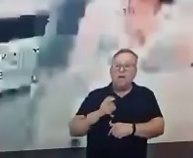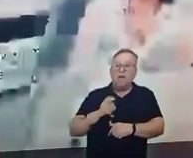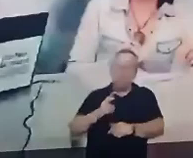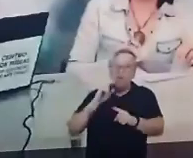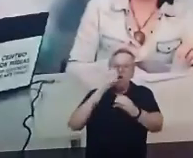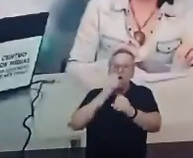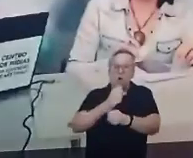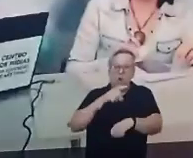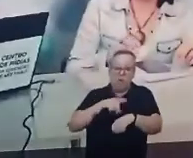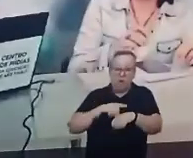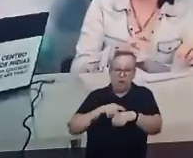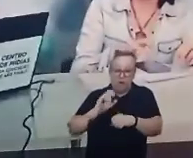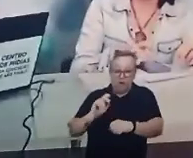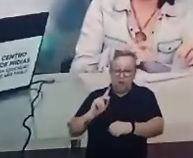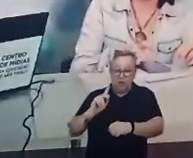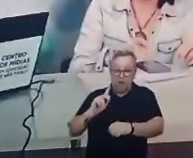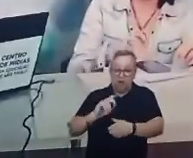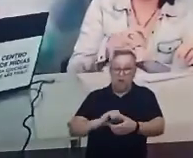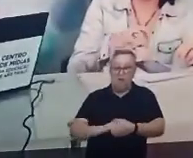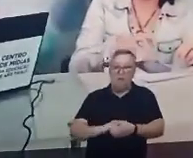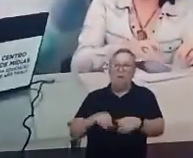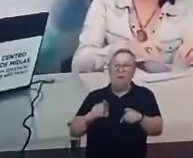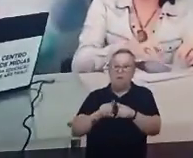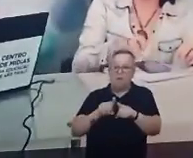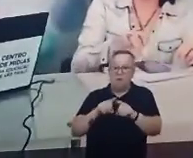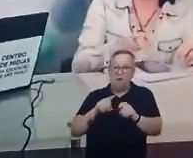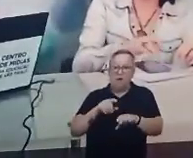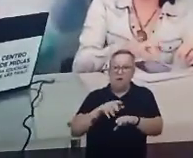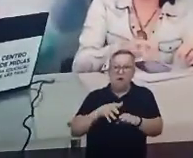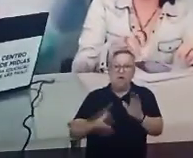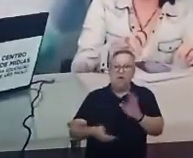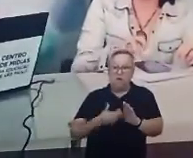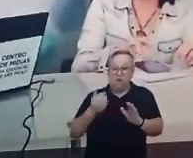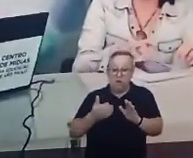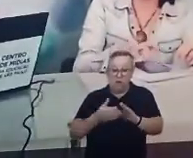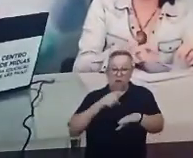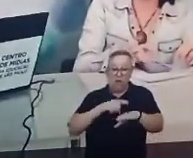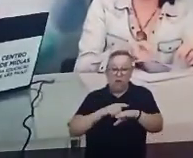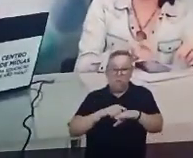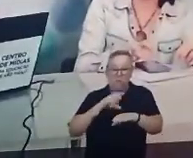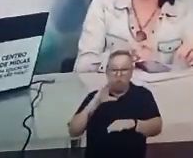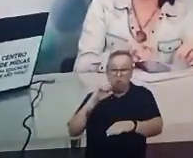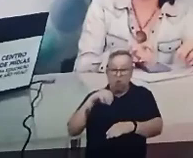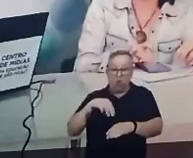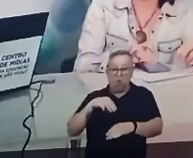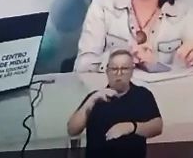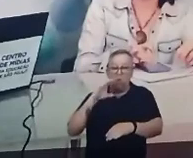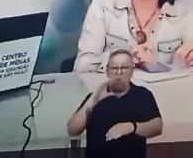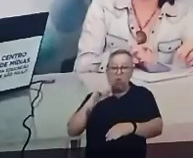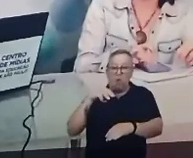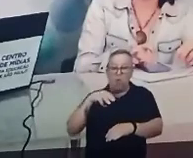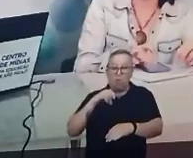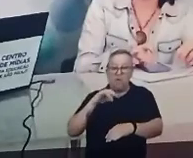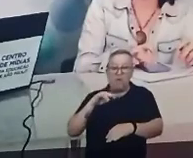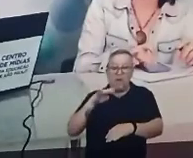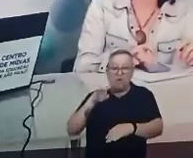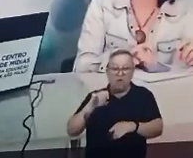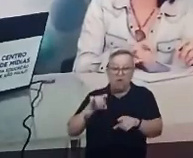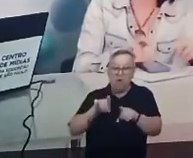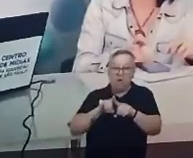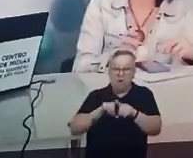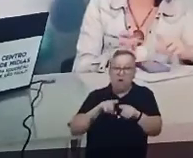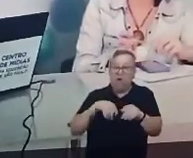sejam concomitantes, correto? A gente exclui tempo concomitante e a gente exclui qualquer tempo que o docente tenha pedido